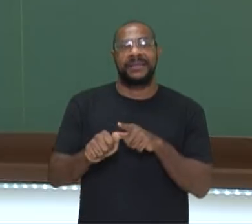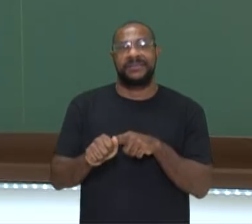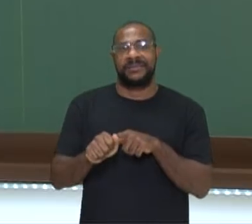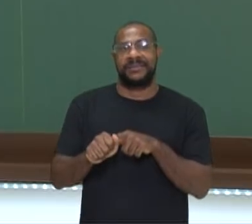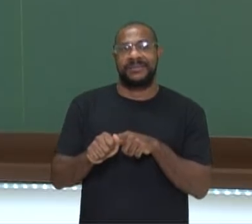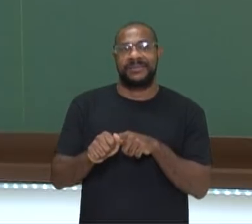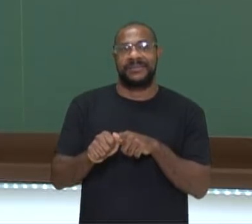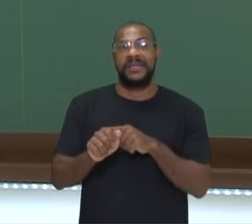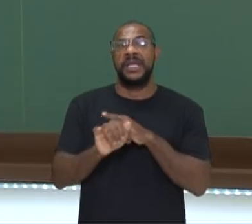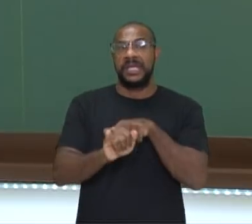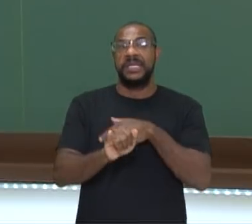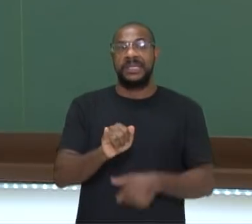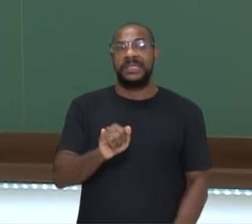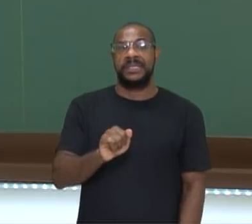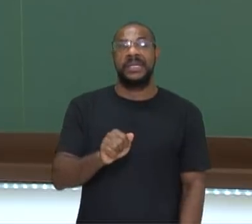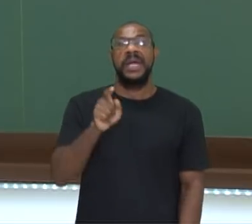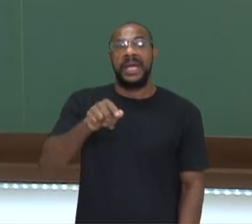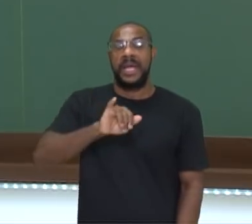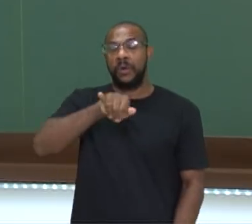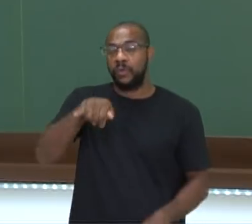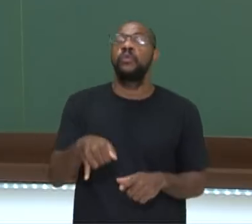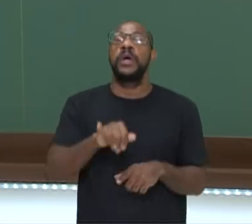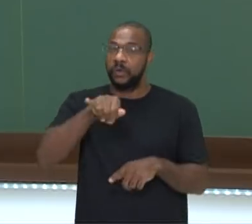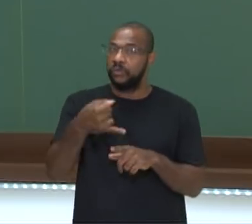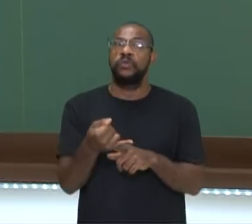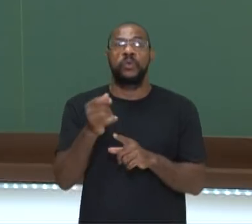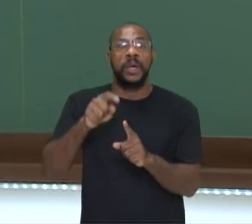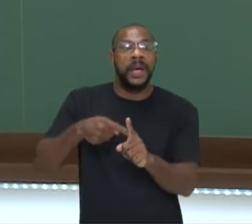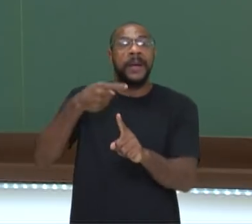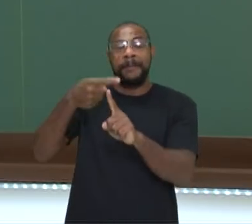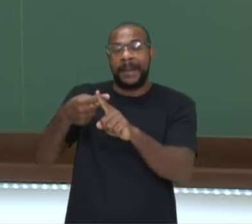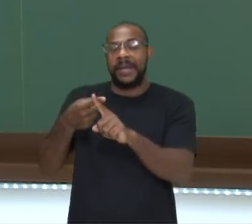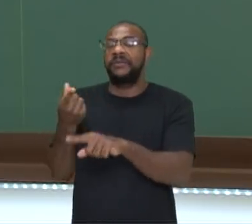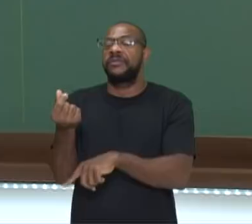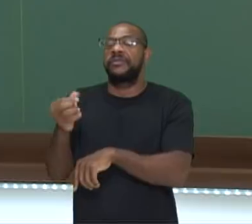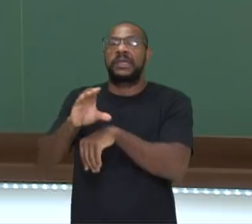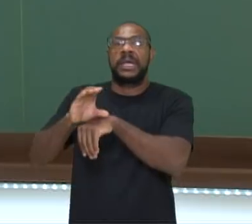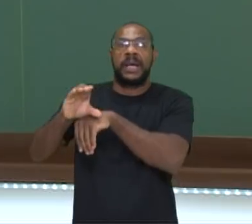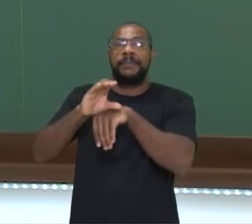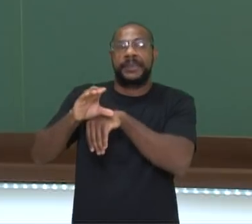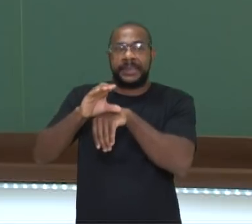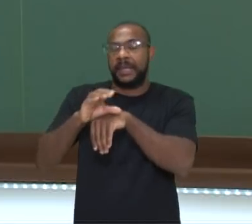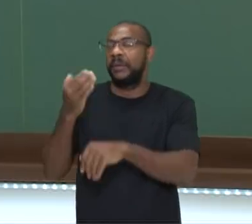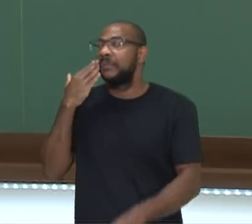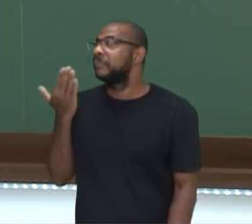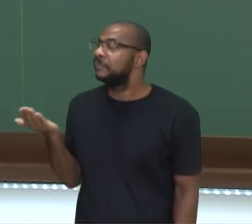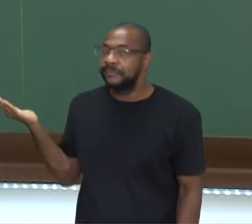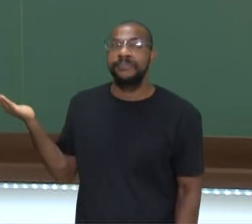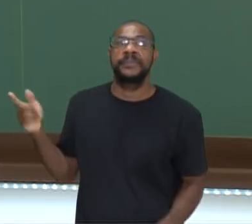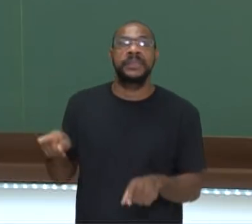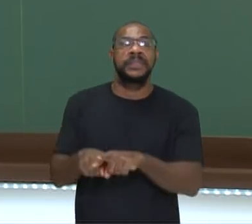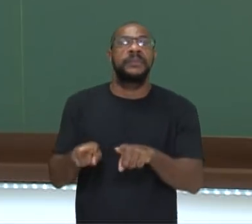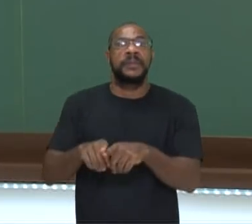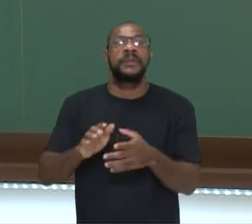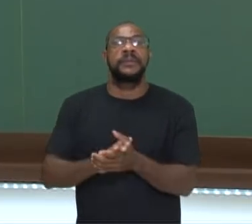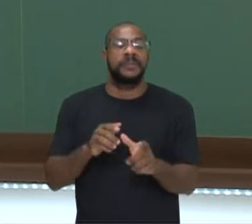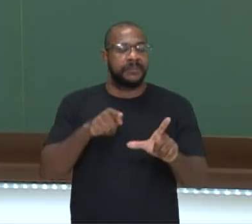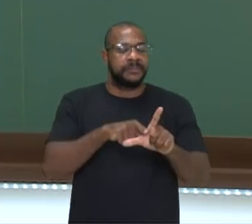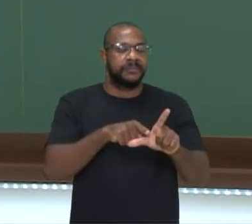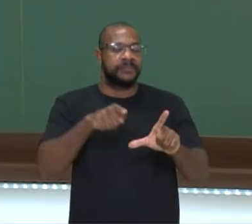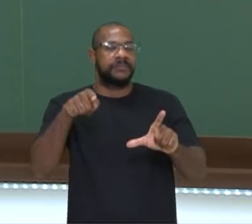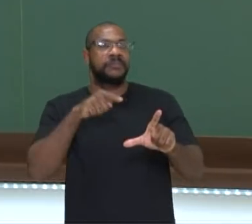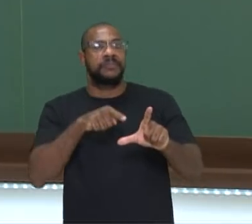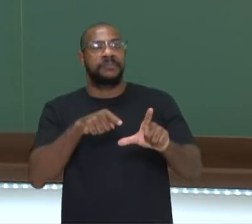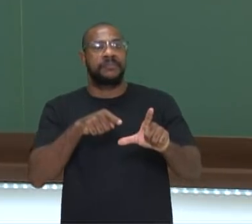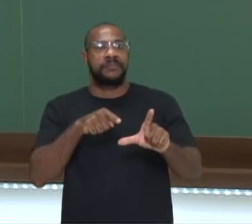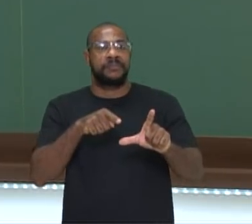Ou seja, é o juro cobrado mais o capital. Portanto, esta função aqui é a função